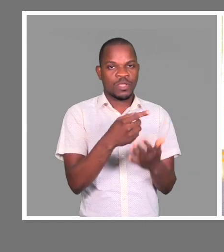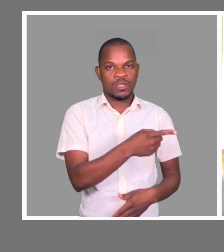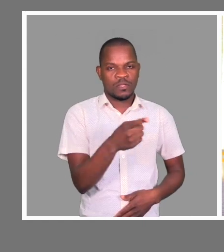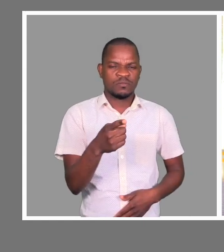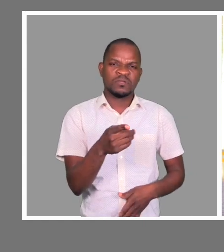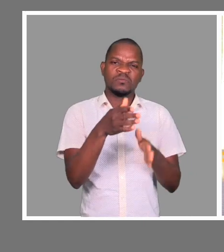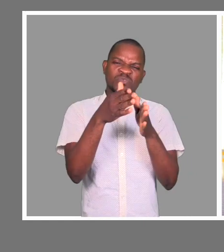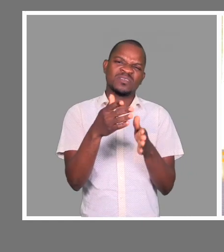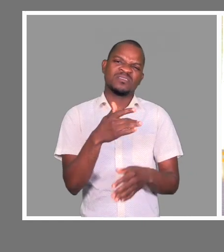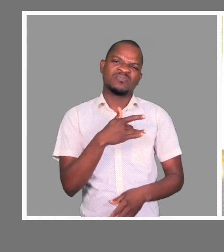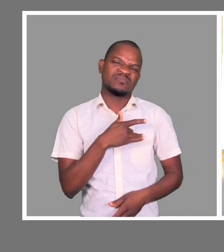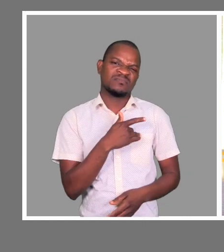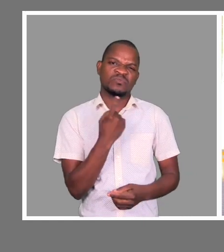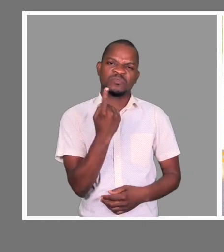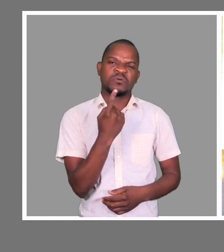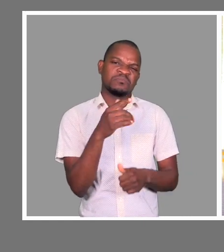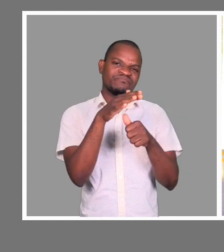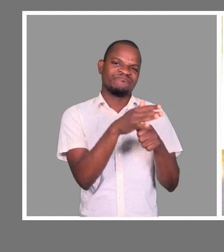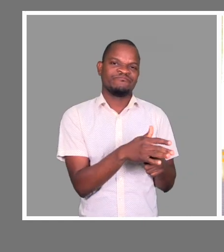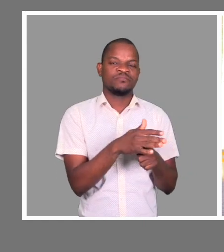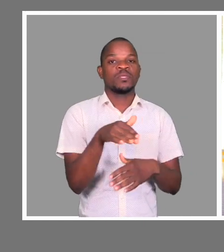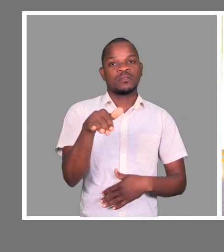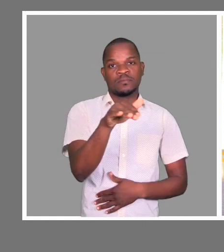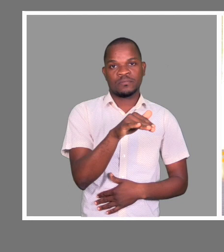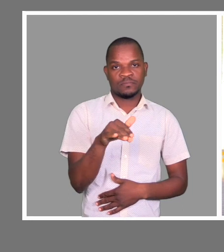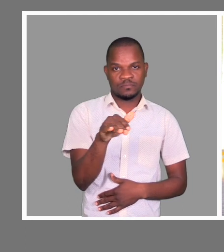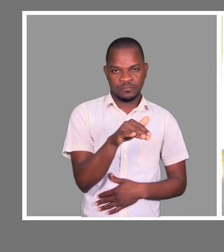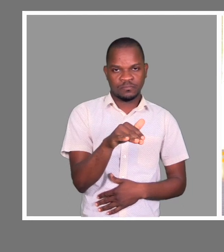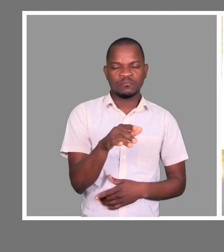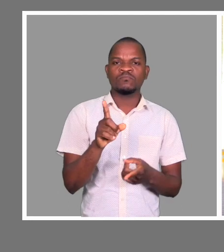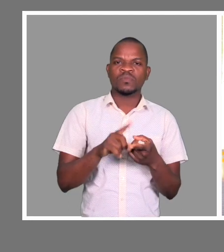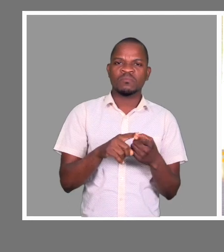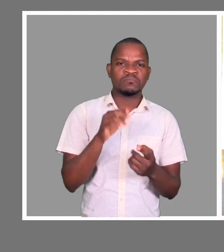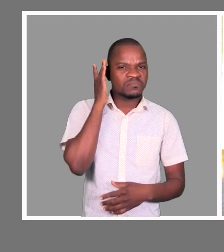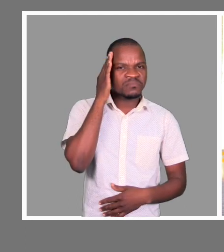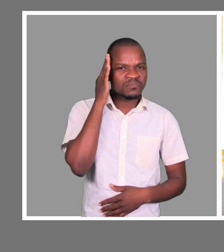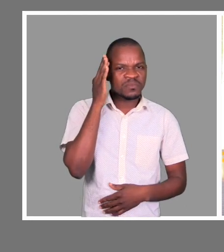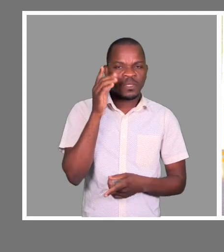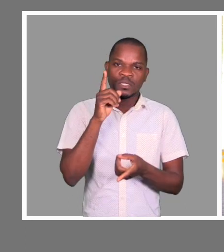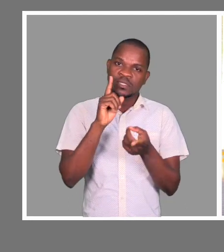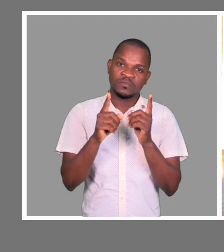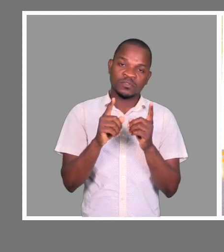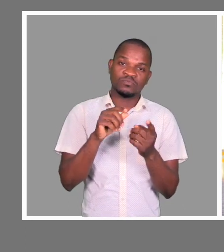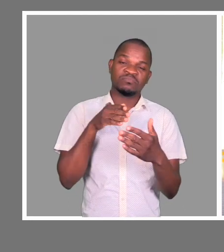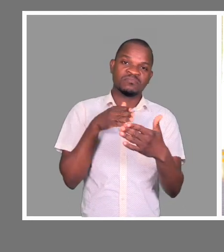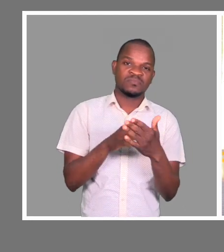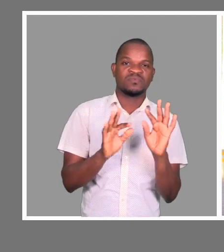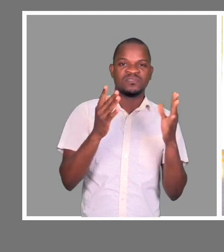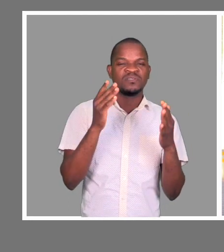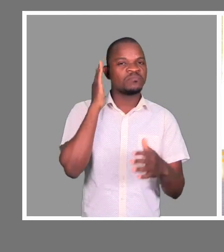excluídas na sociedade, que acham que por algum ou outro motivo, pelos problemas que eles passam na vida, não tem solução tão